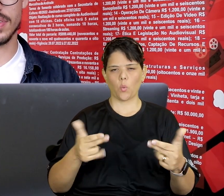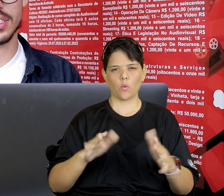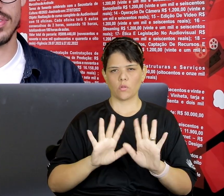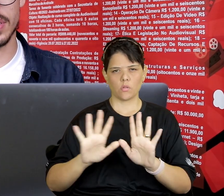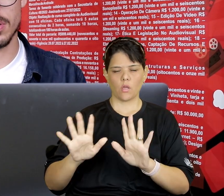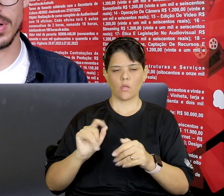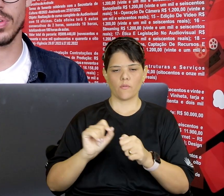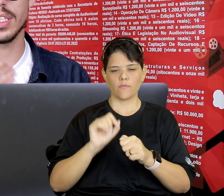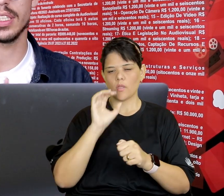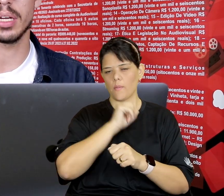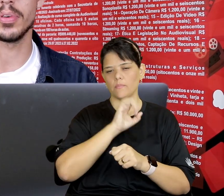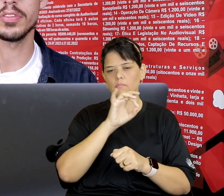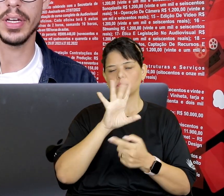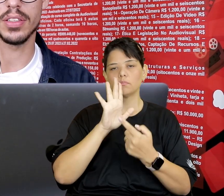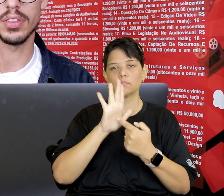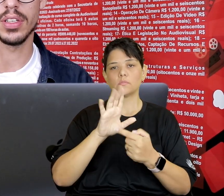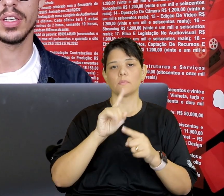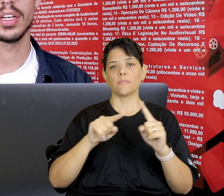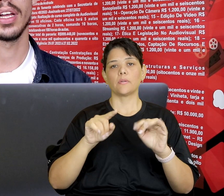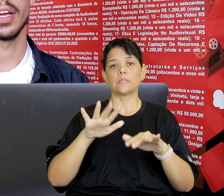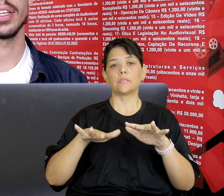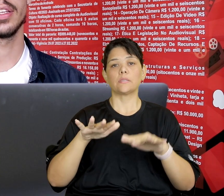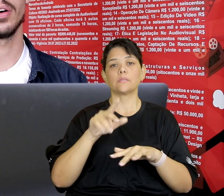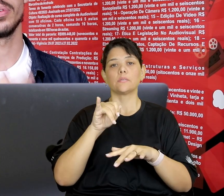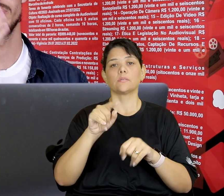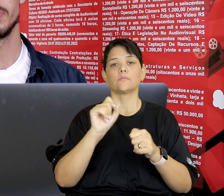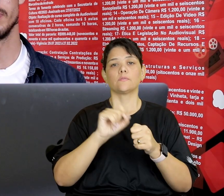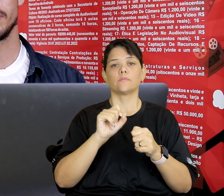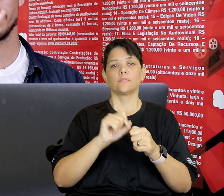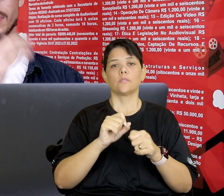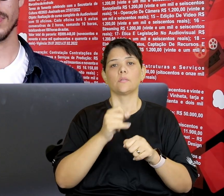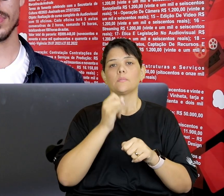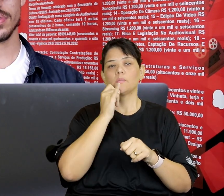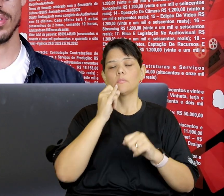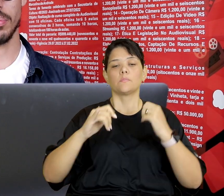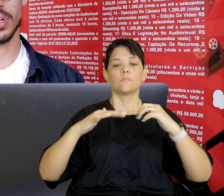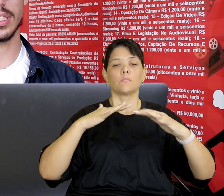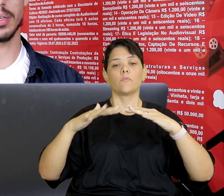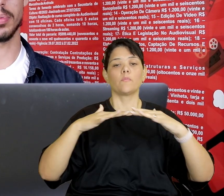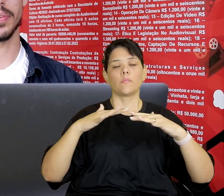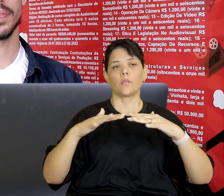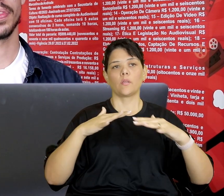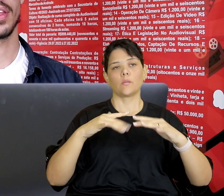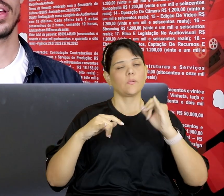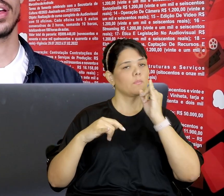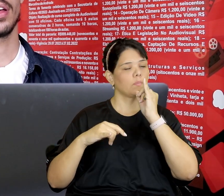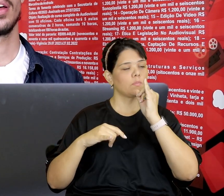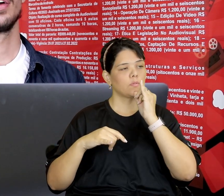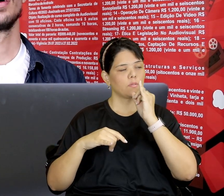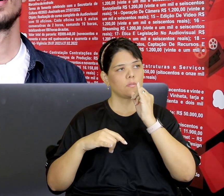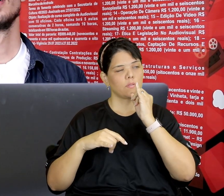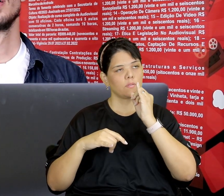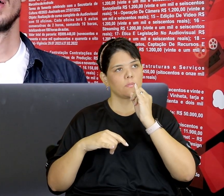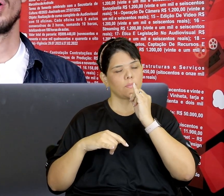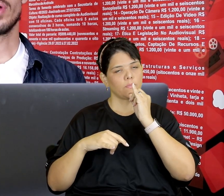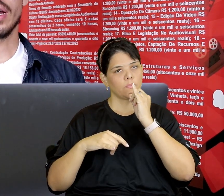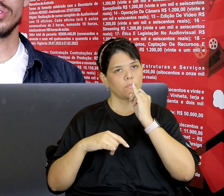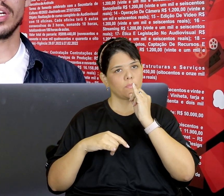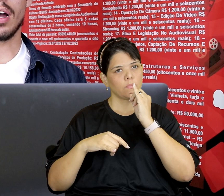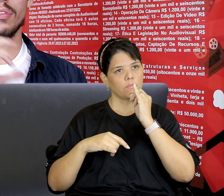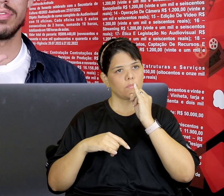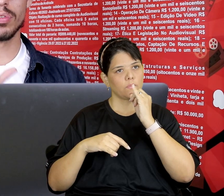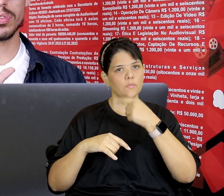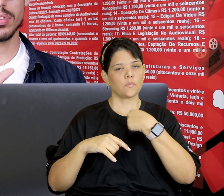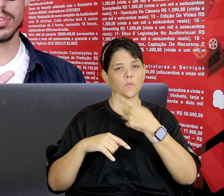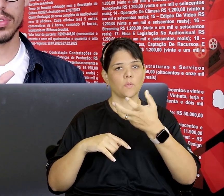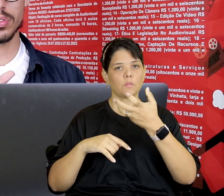depende se você for fazer uma coisa que tem movimento. Então, por exemplo, eu quero